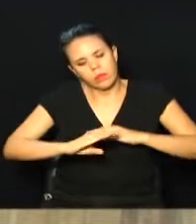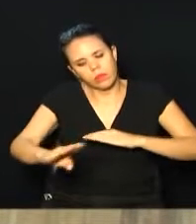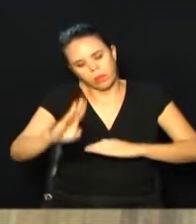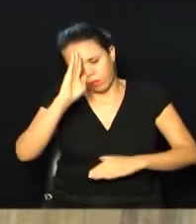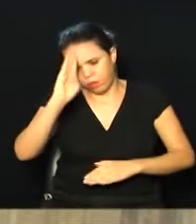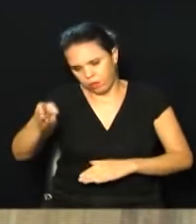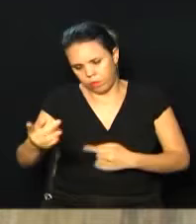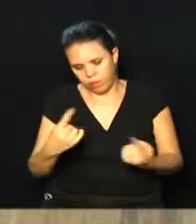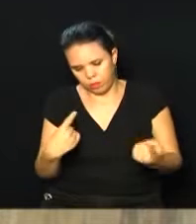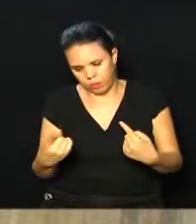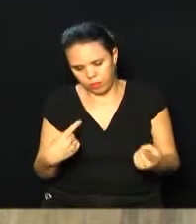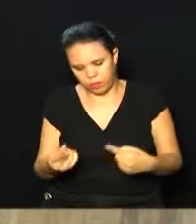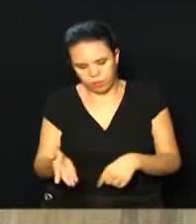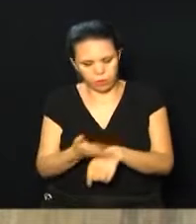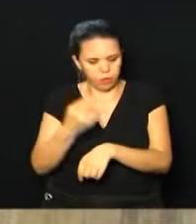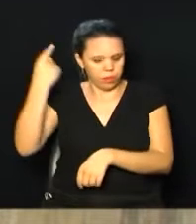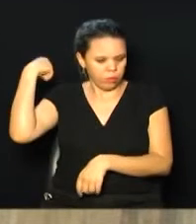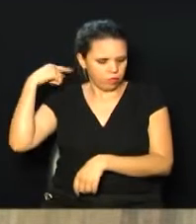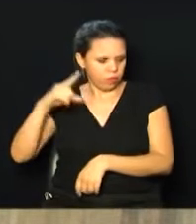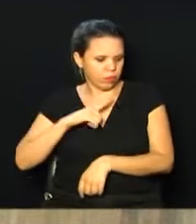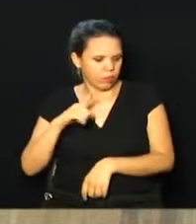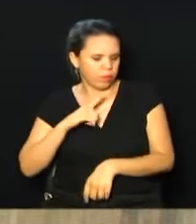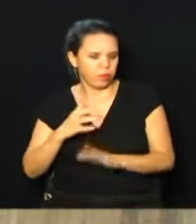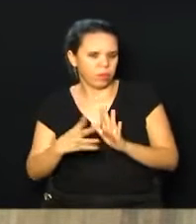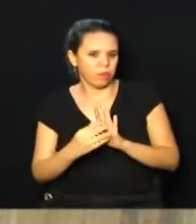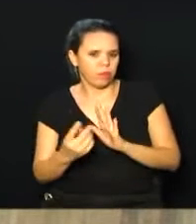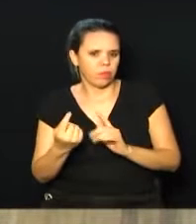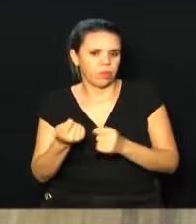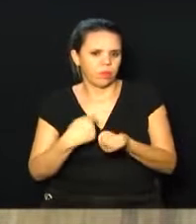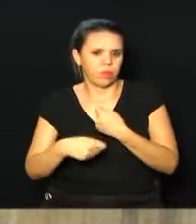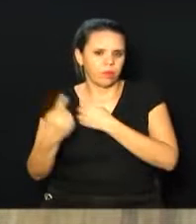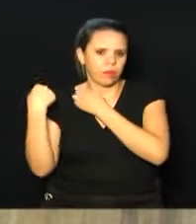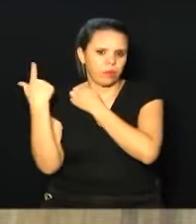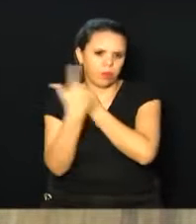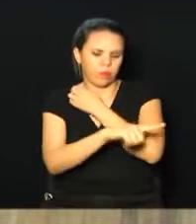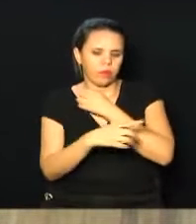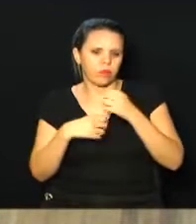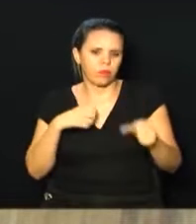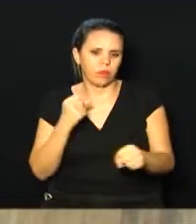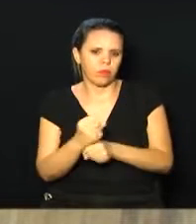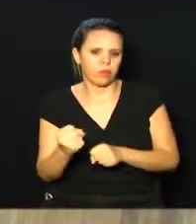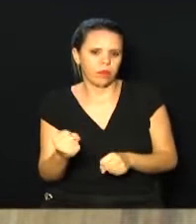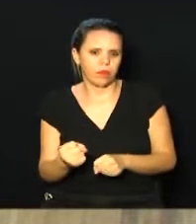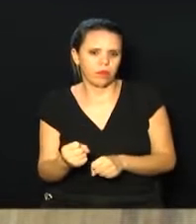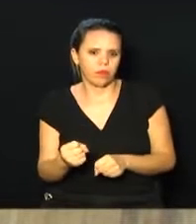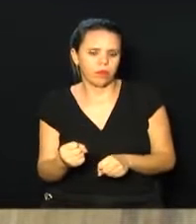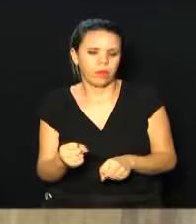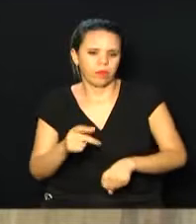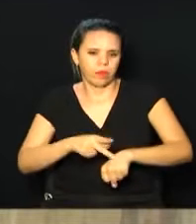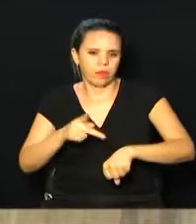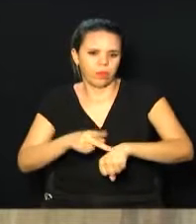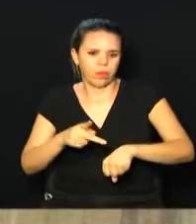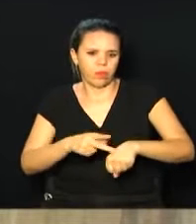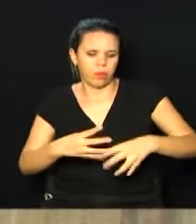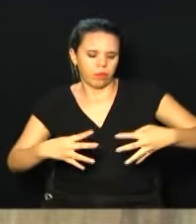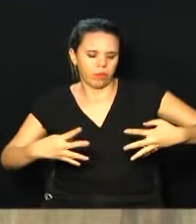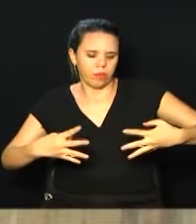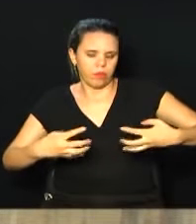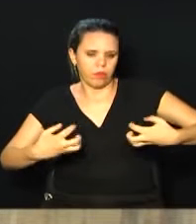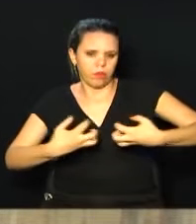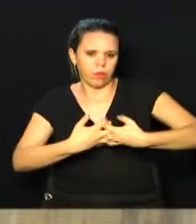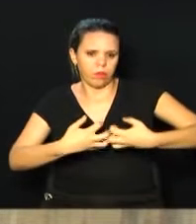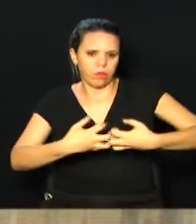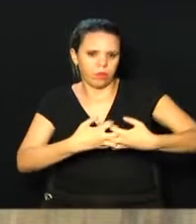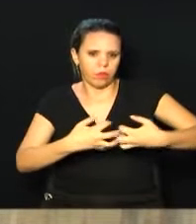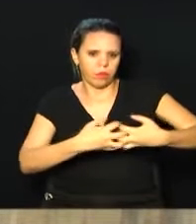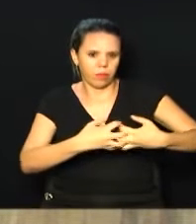principais avenidas, que antes a gente tinha aquele modelo, um outro modelo que usava paralelepípedos, por exemplo, qual